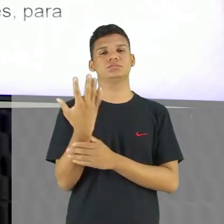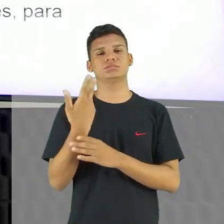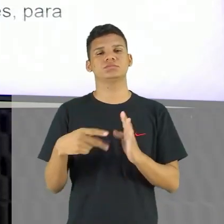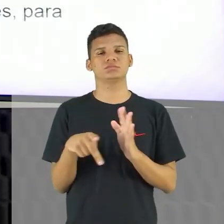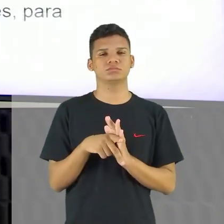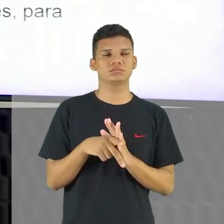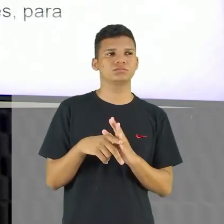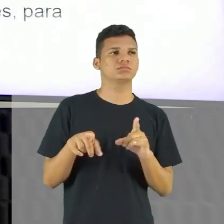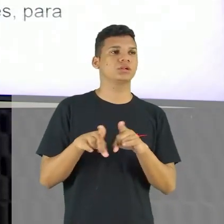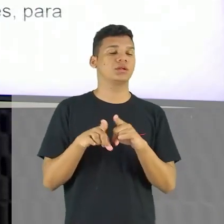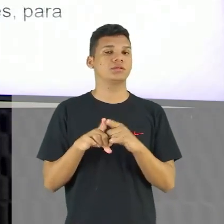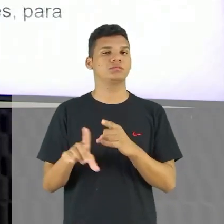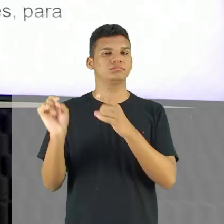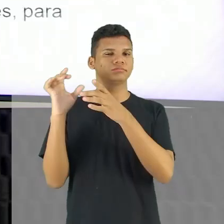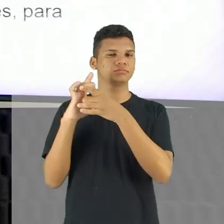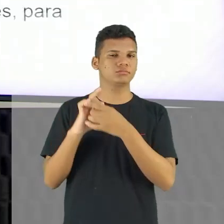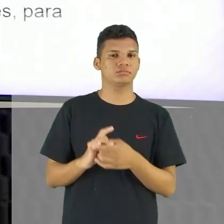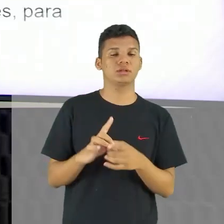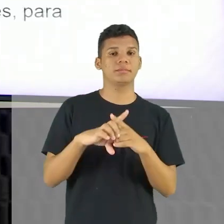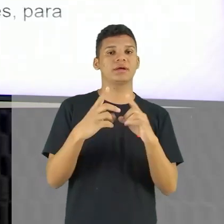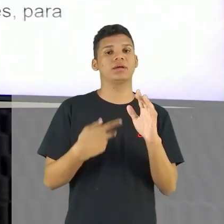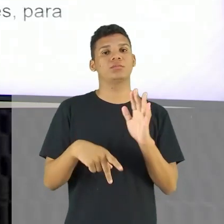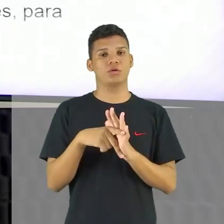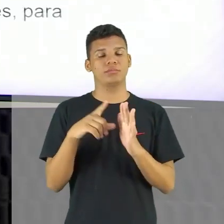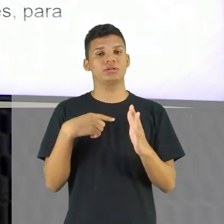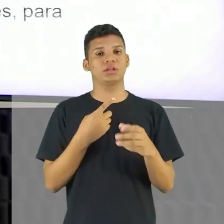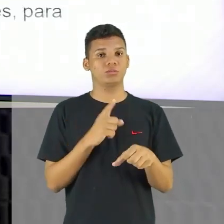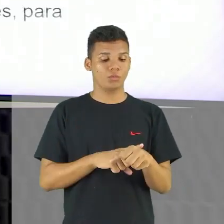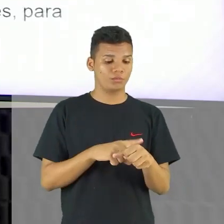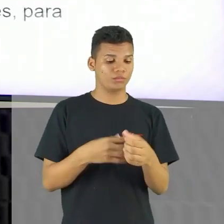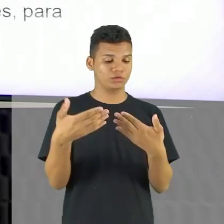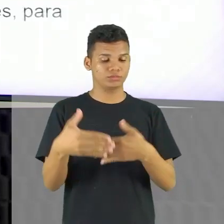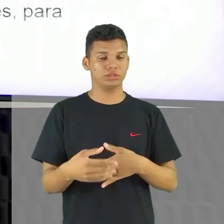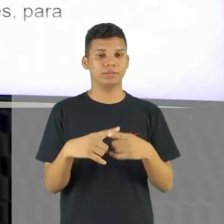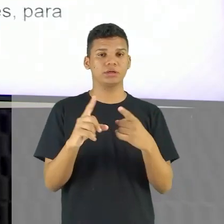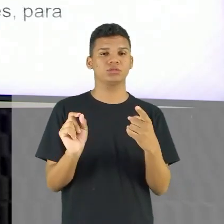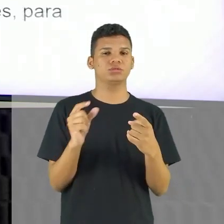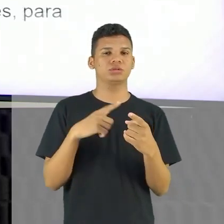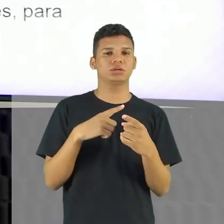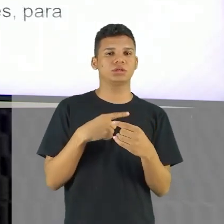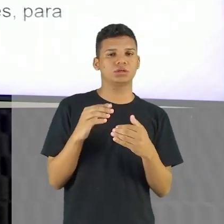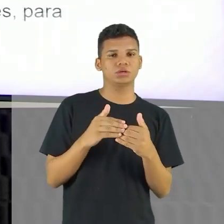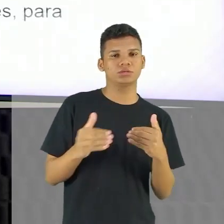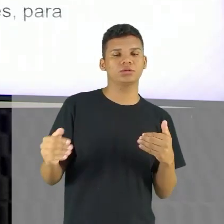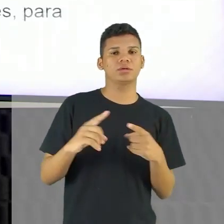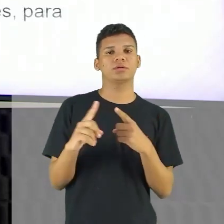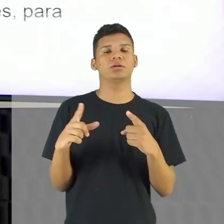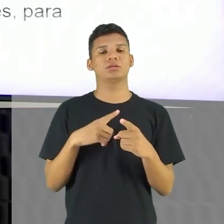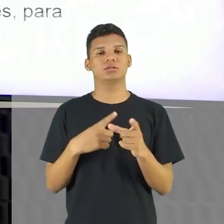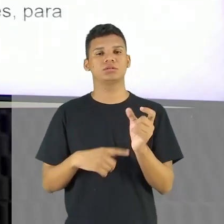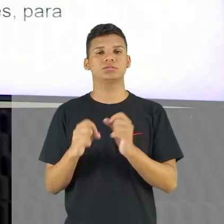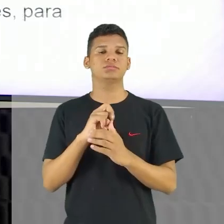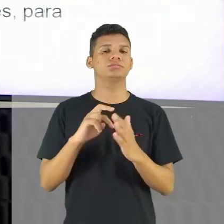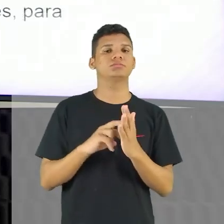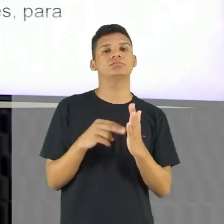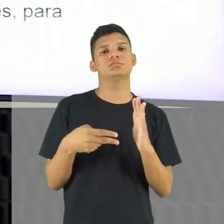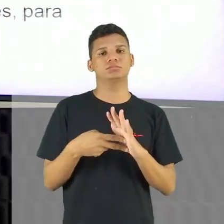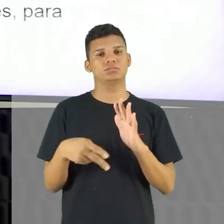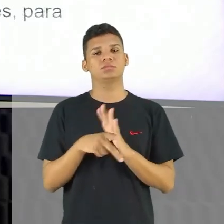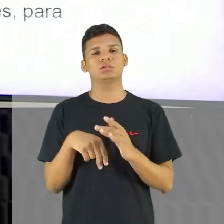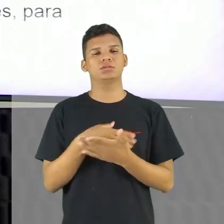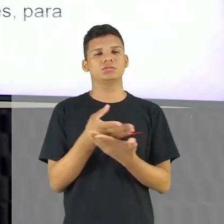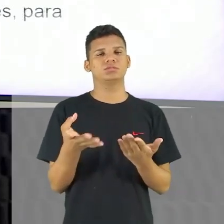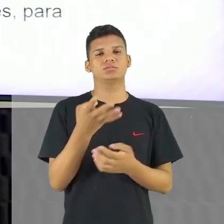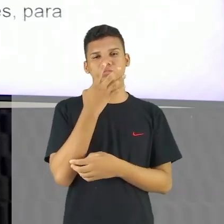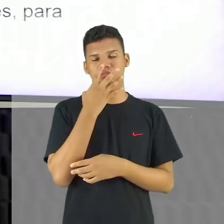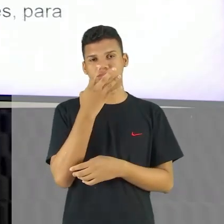trabalha, contextualiza as obras na hora da prova, tá bom? Eu trouxe uma sequência de questões envolvendo obras literárias, e aí você vai